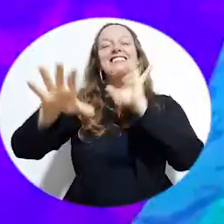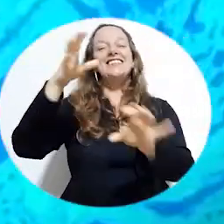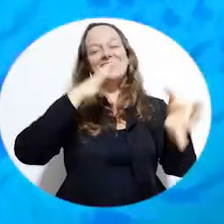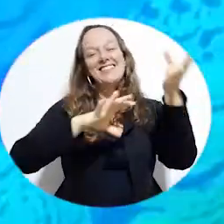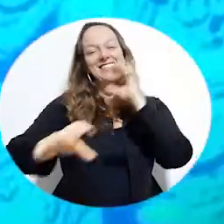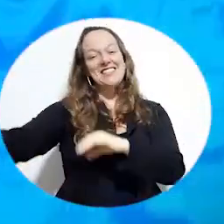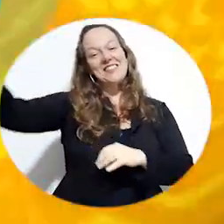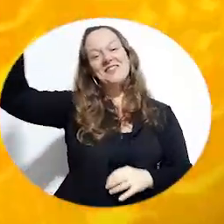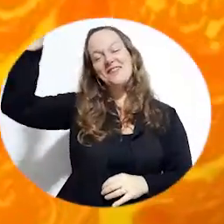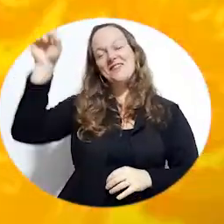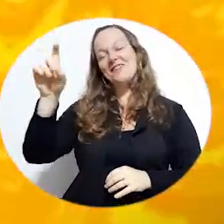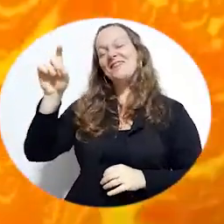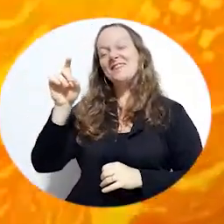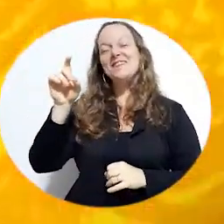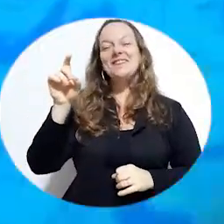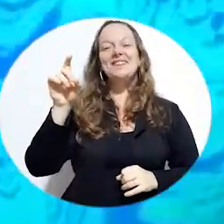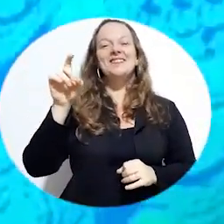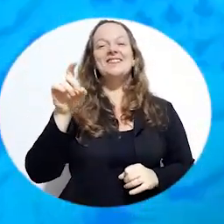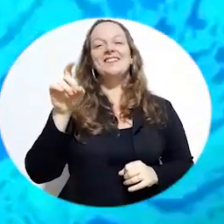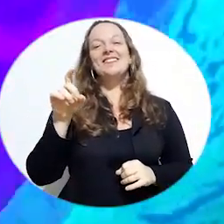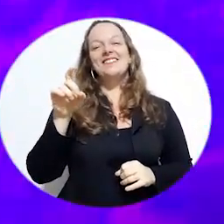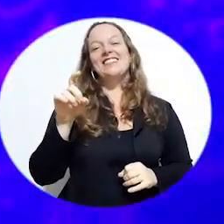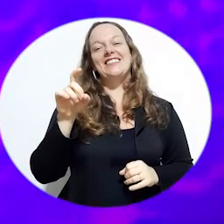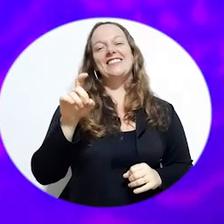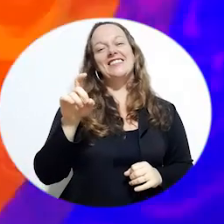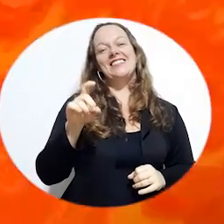louvemos ao Senhor.